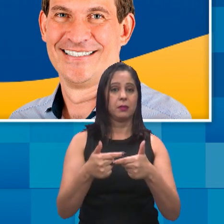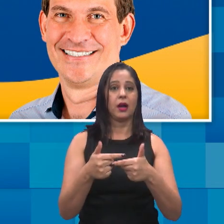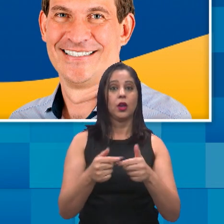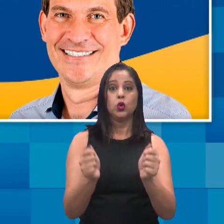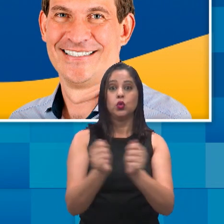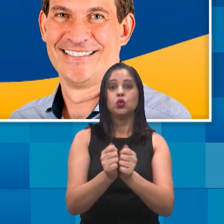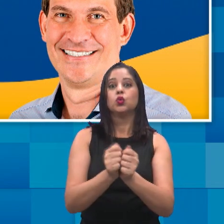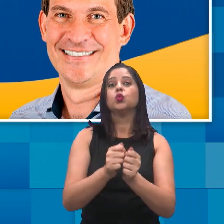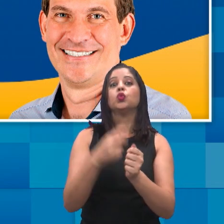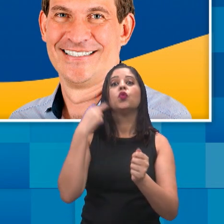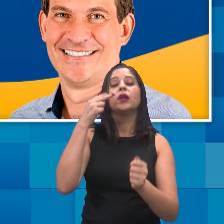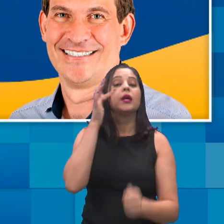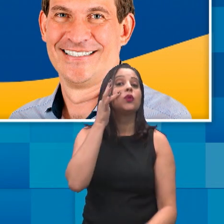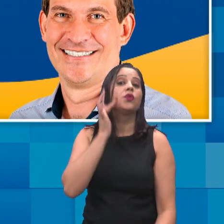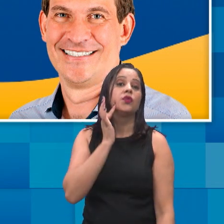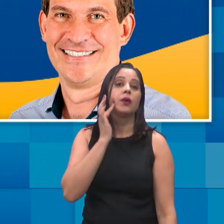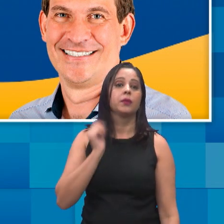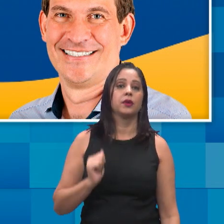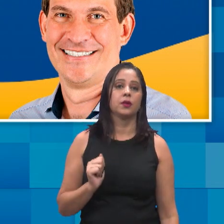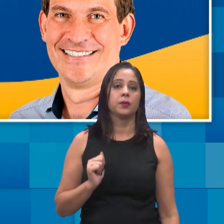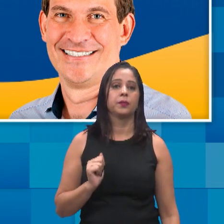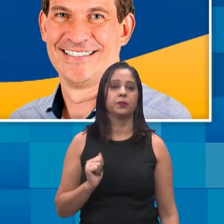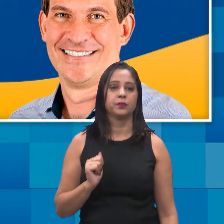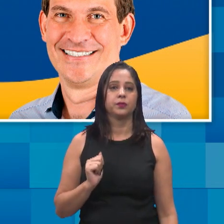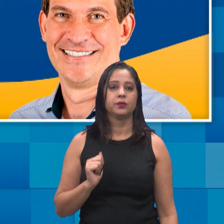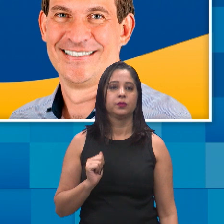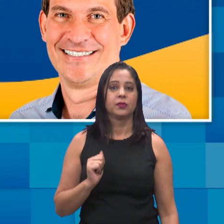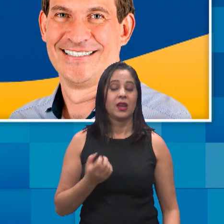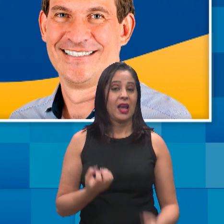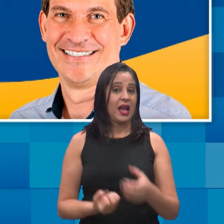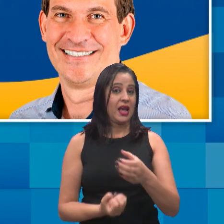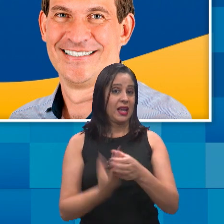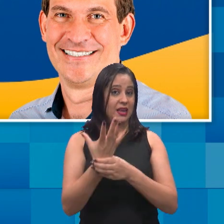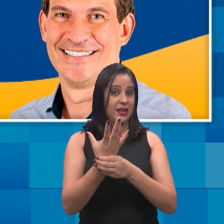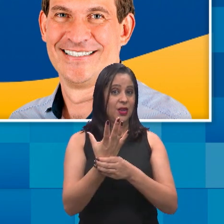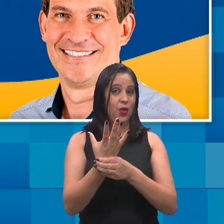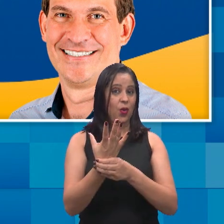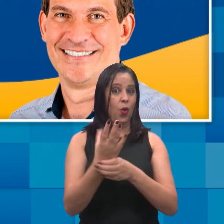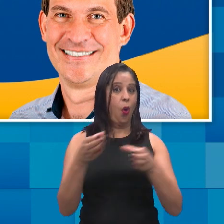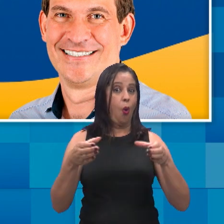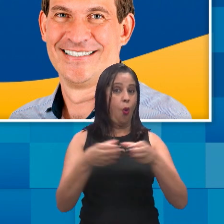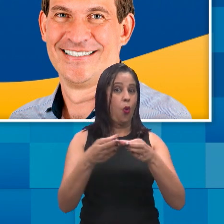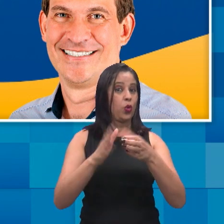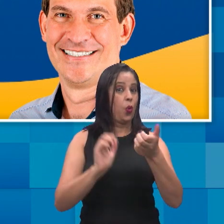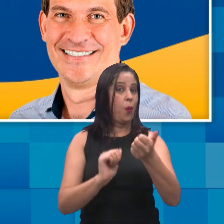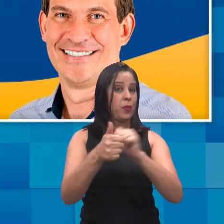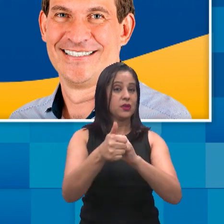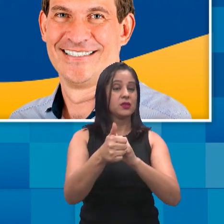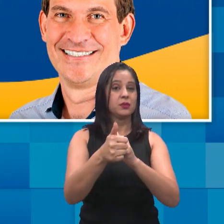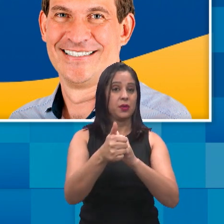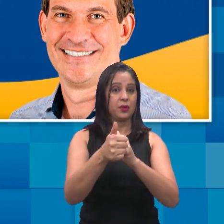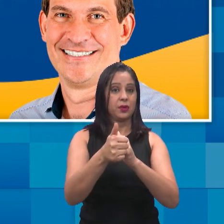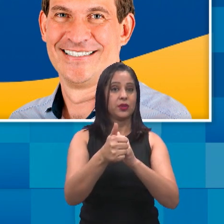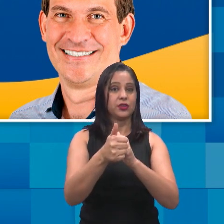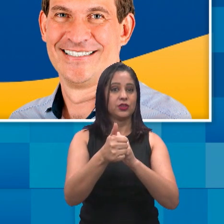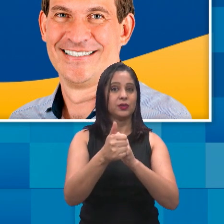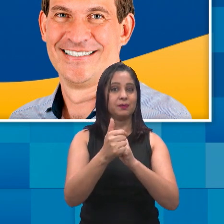também, né, que nós tivemos aqui a criação da Junta Desportiva, e essa